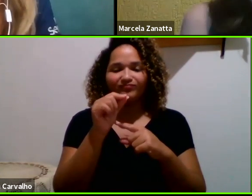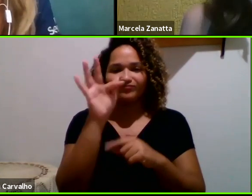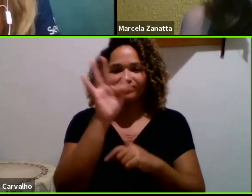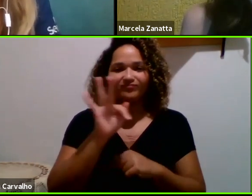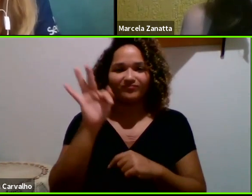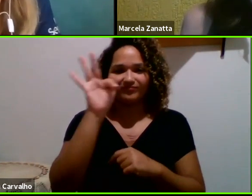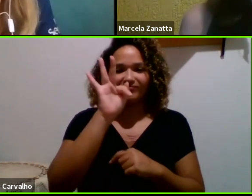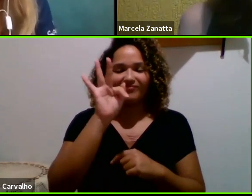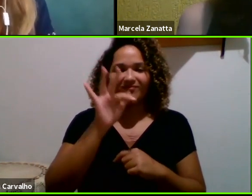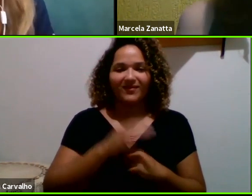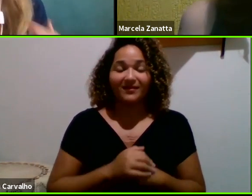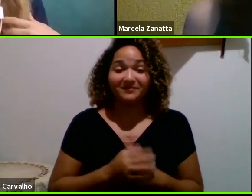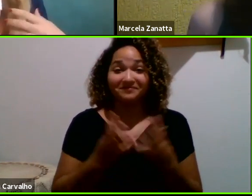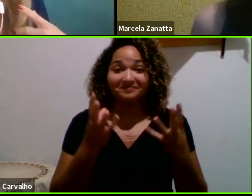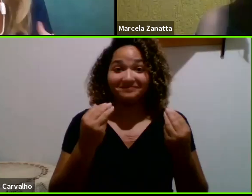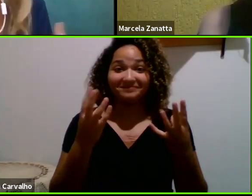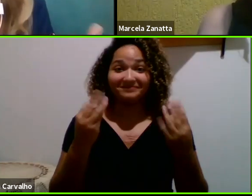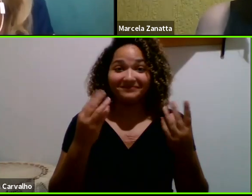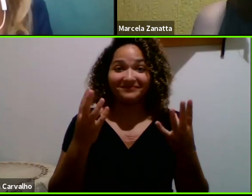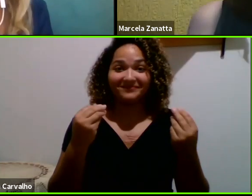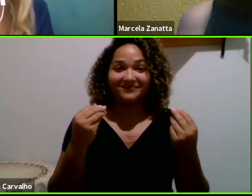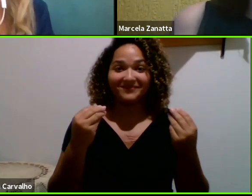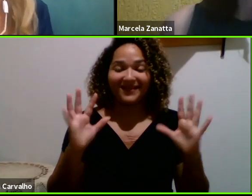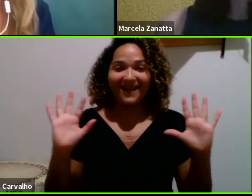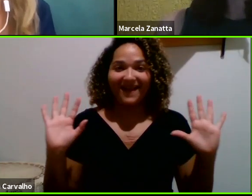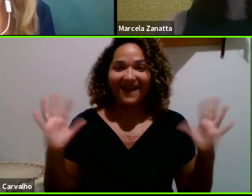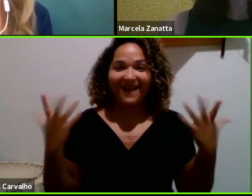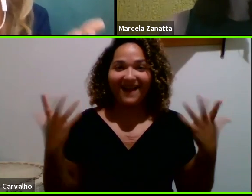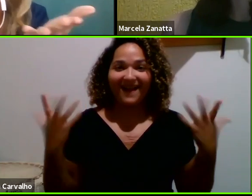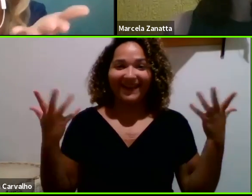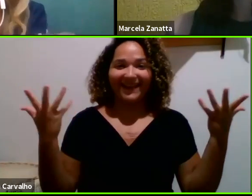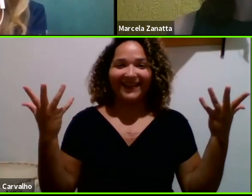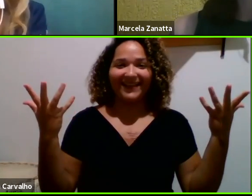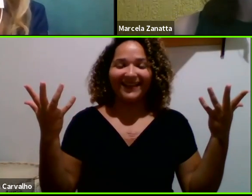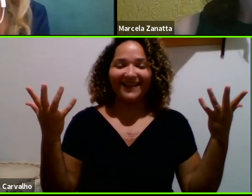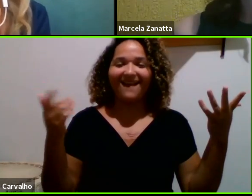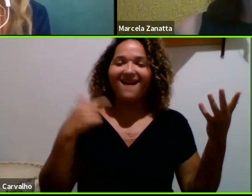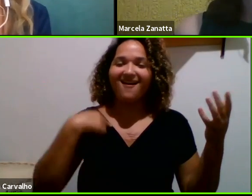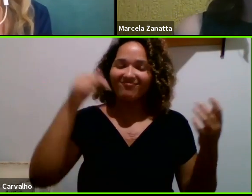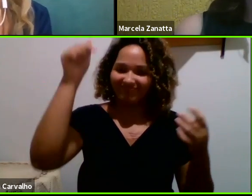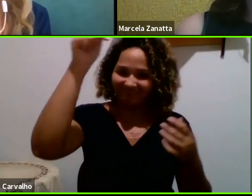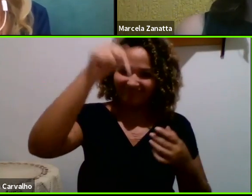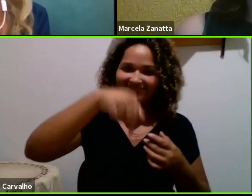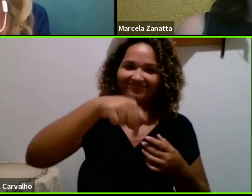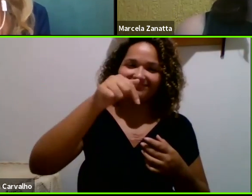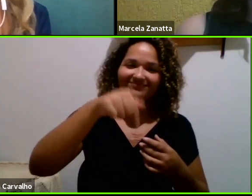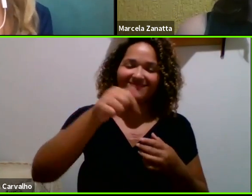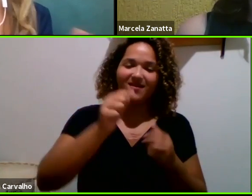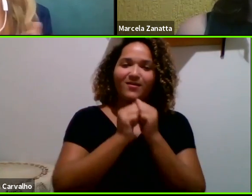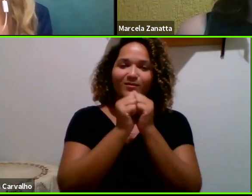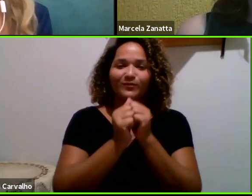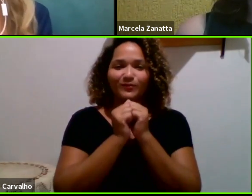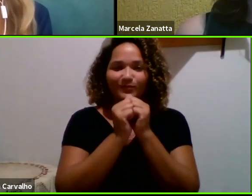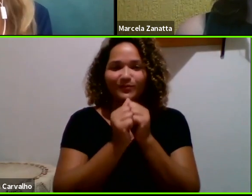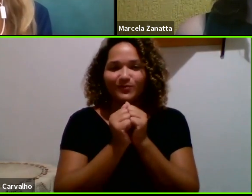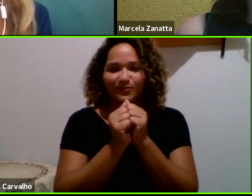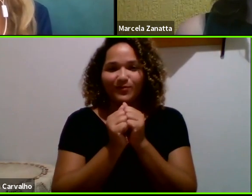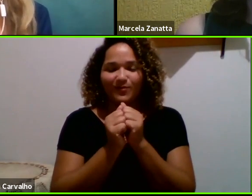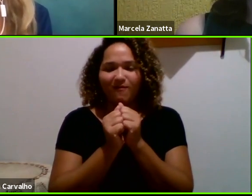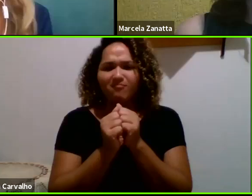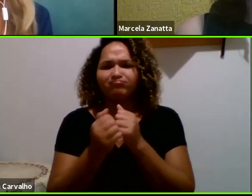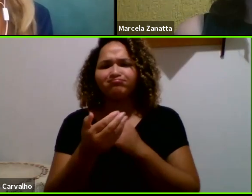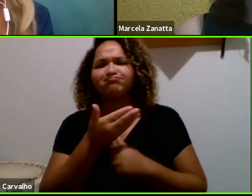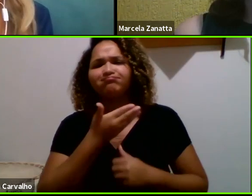com muita alegria e muita ocitocina que nós estamos aqui com vocês para